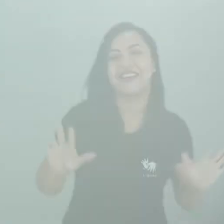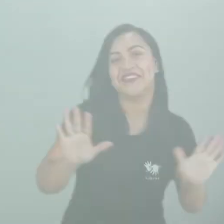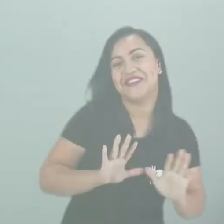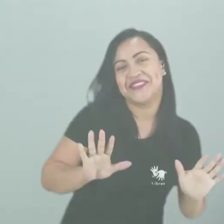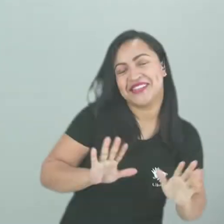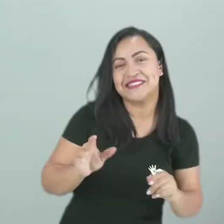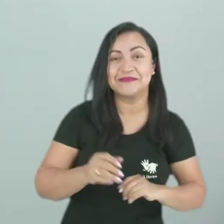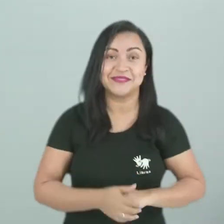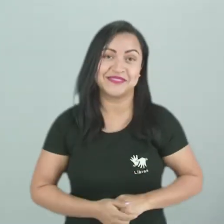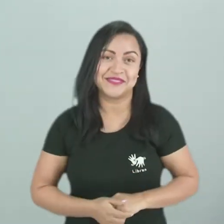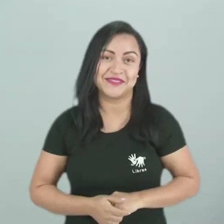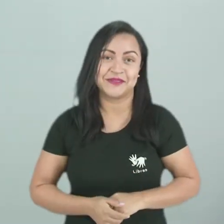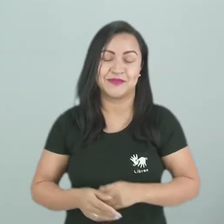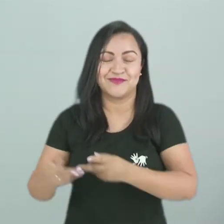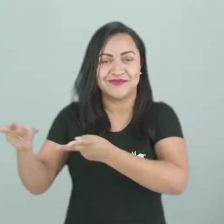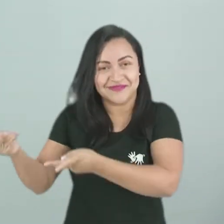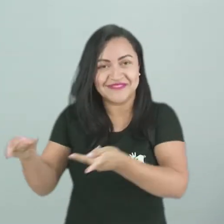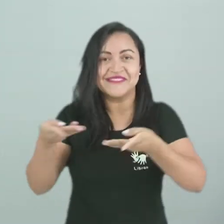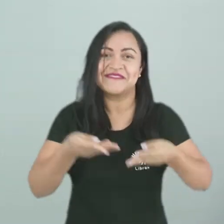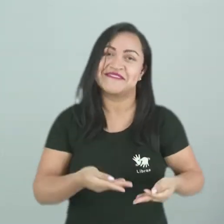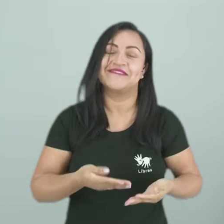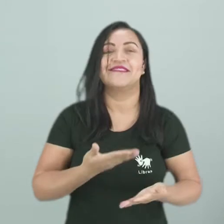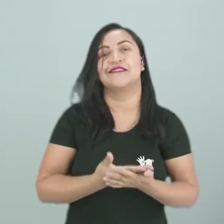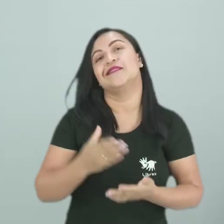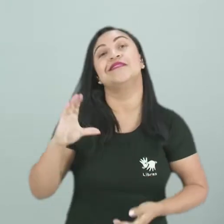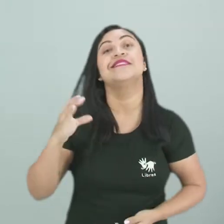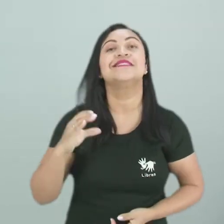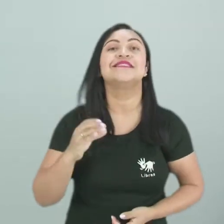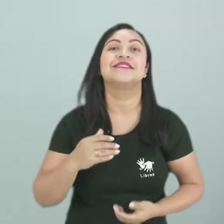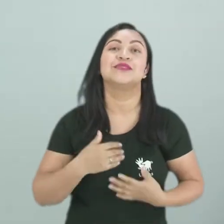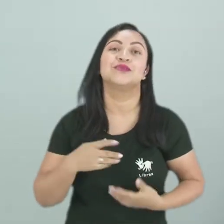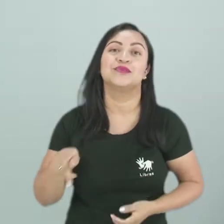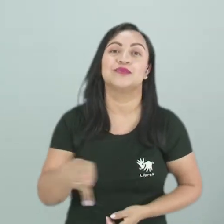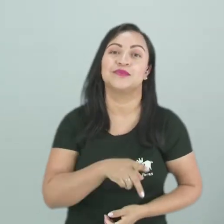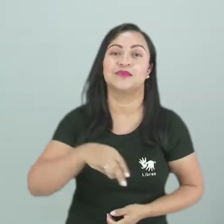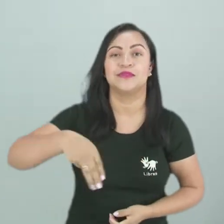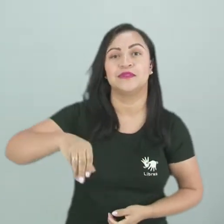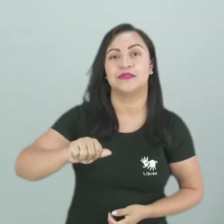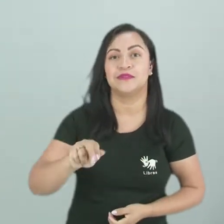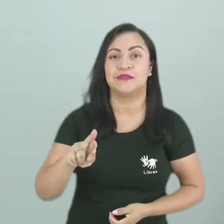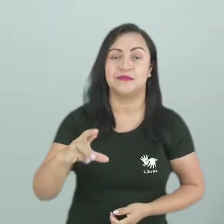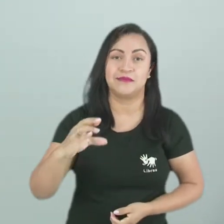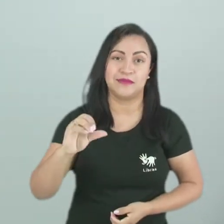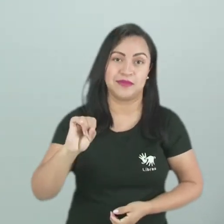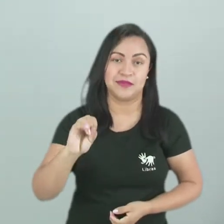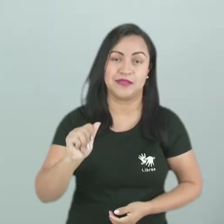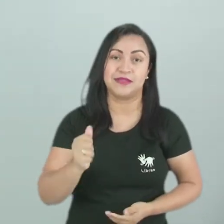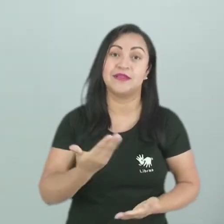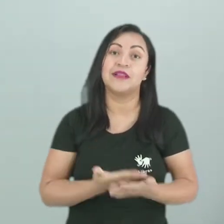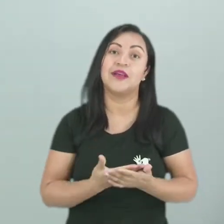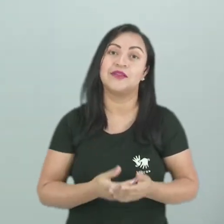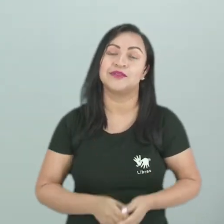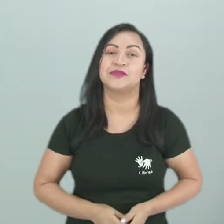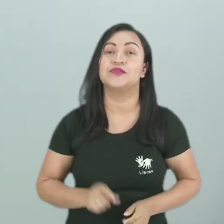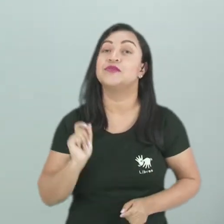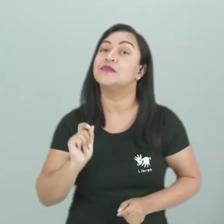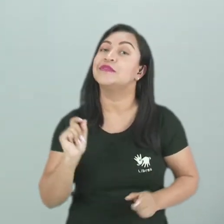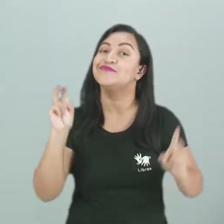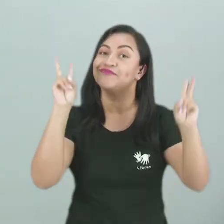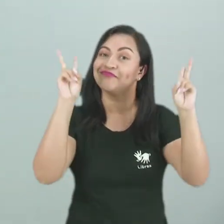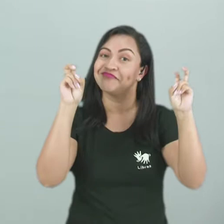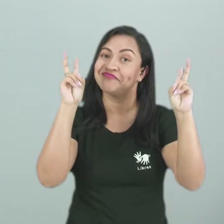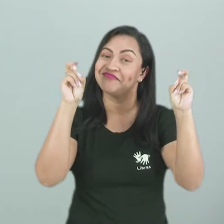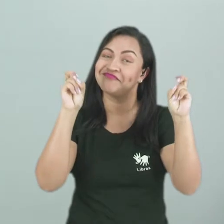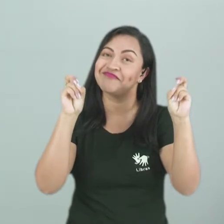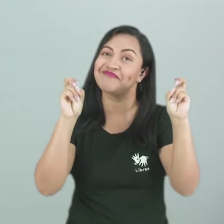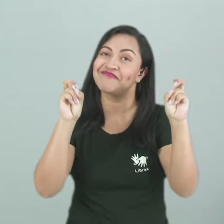Olá, pessoal! Sejam bem-vindos à aula de Ciências. Eu sou a professora Márcia. Na aula de hoje, nós vamos falar sobre funções químicas,